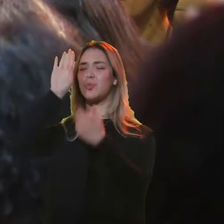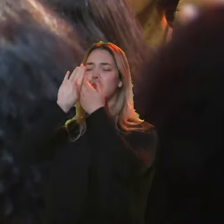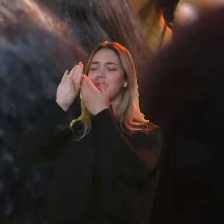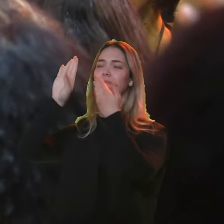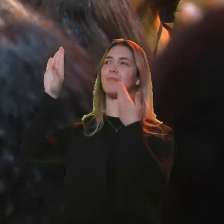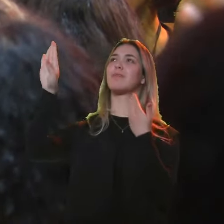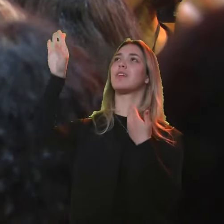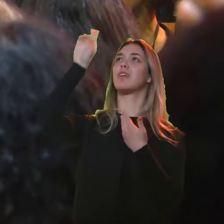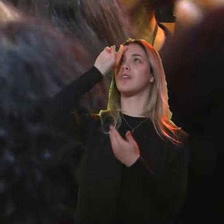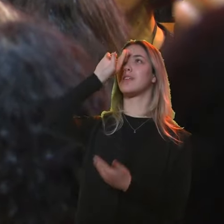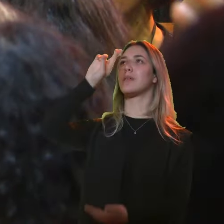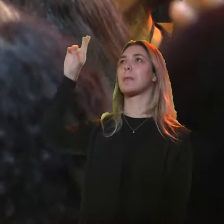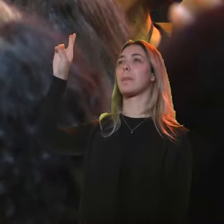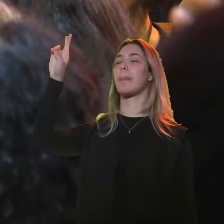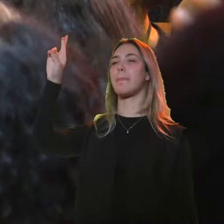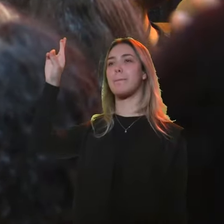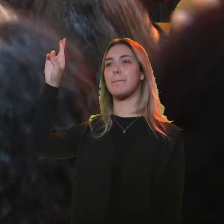Senhor.